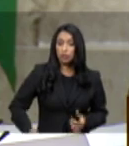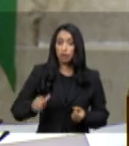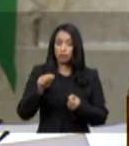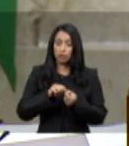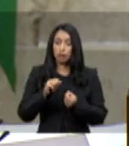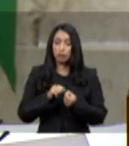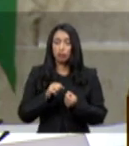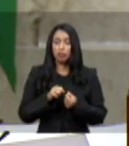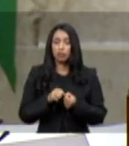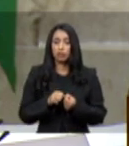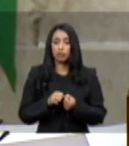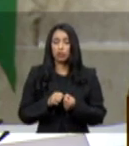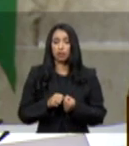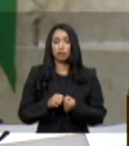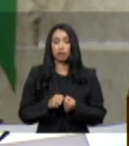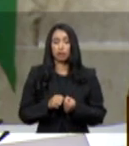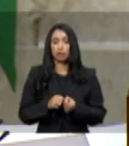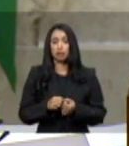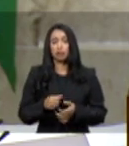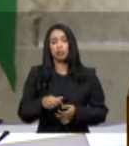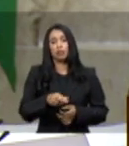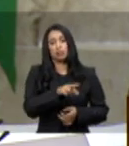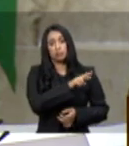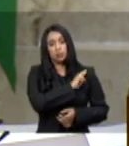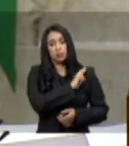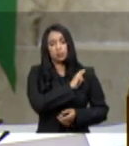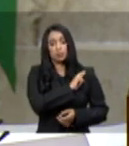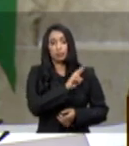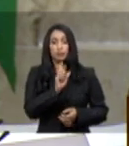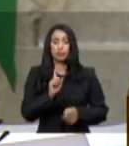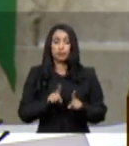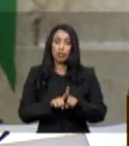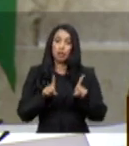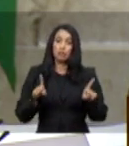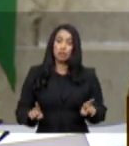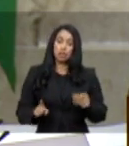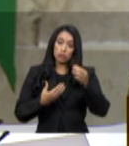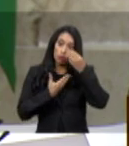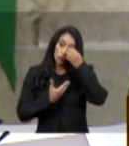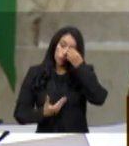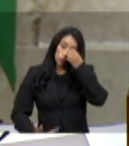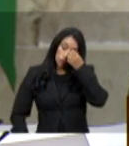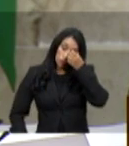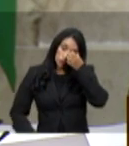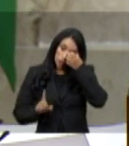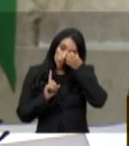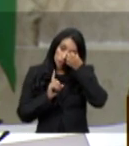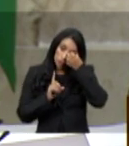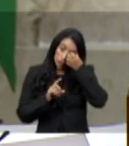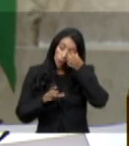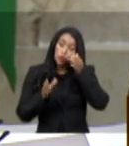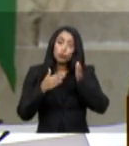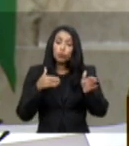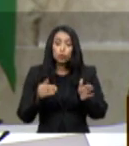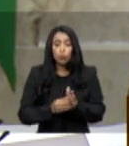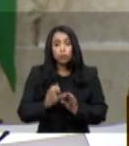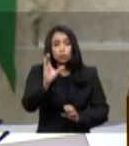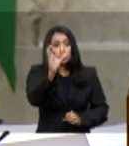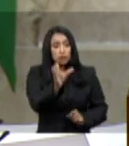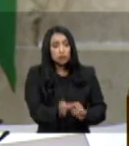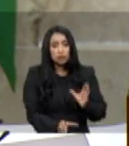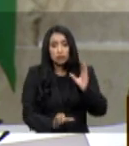e espera e sabe que apenas o estado não é suficiente e que todo todo cidadão